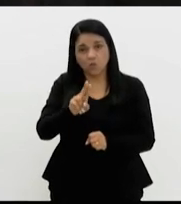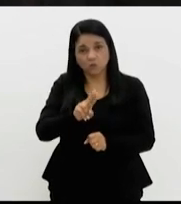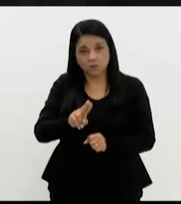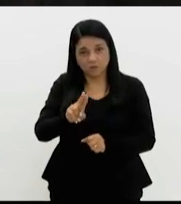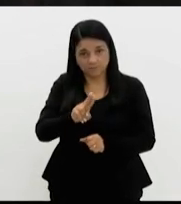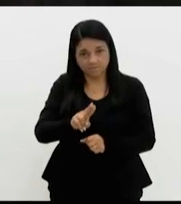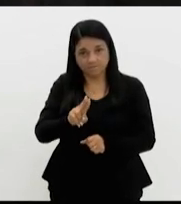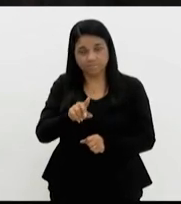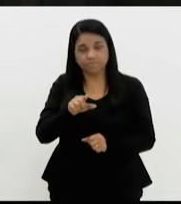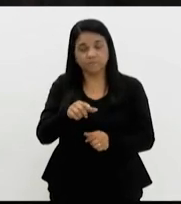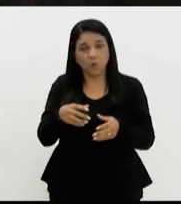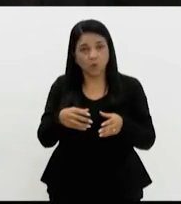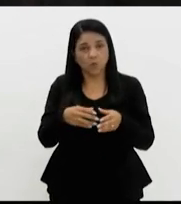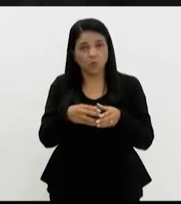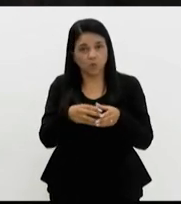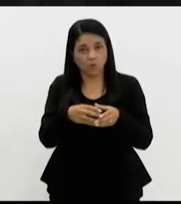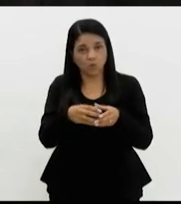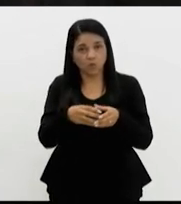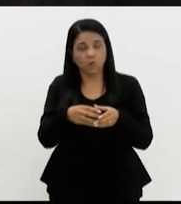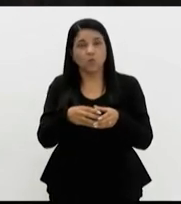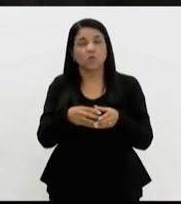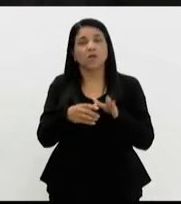contingenciamento, previsto na Lei